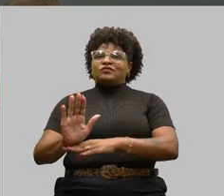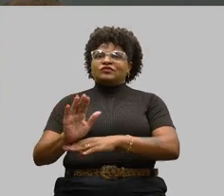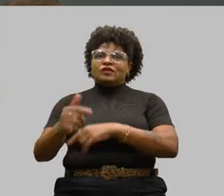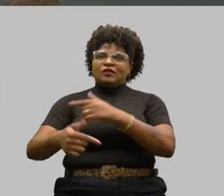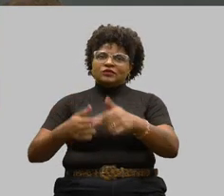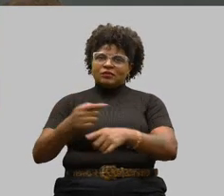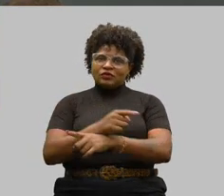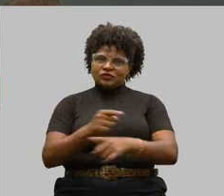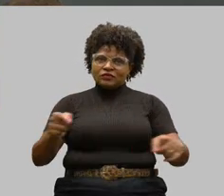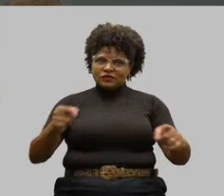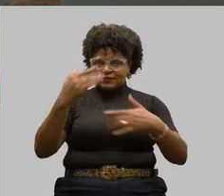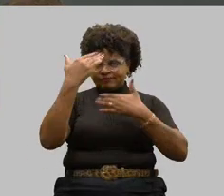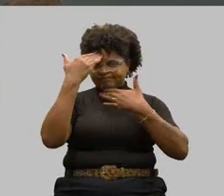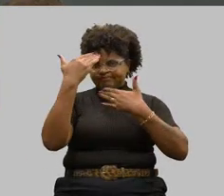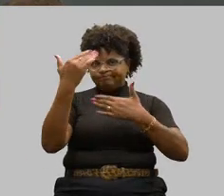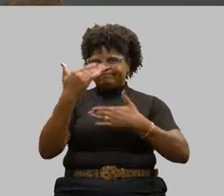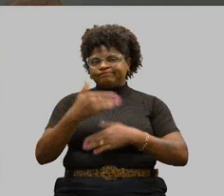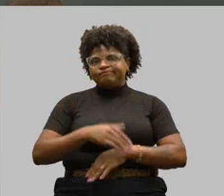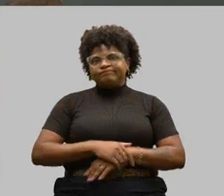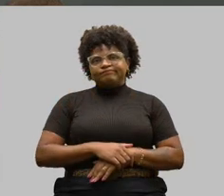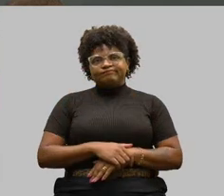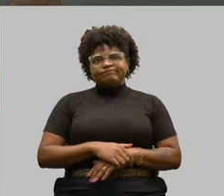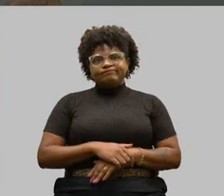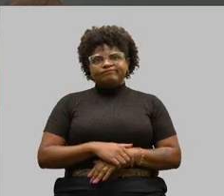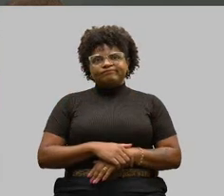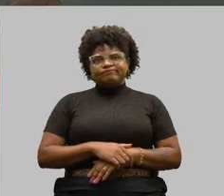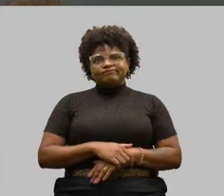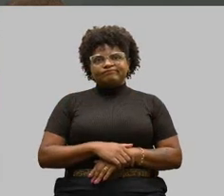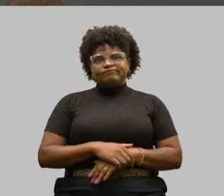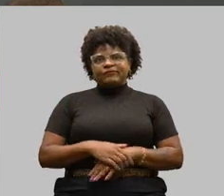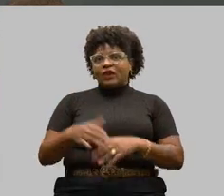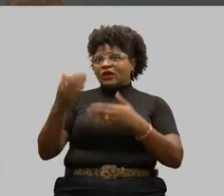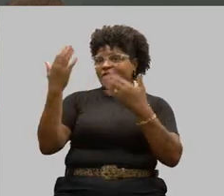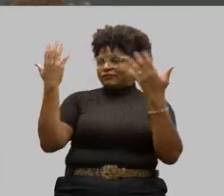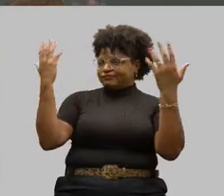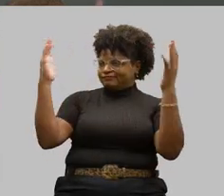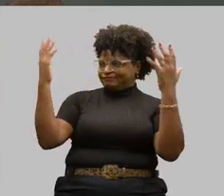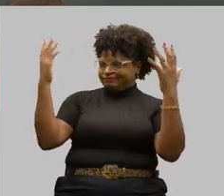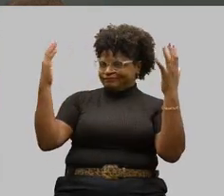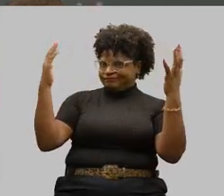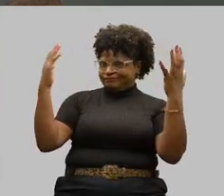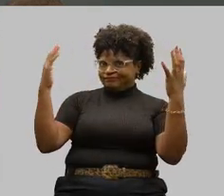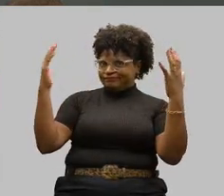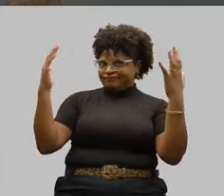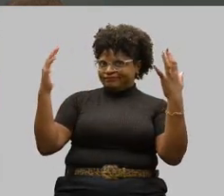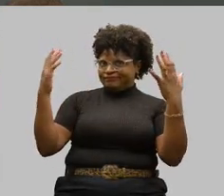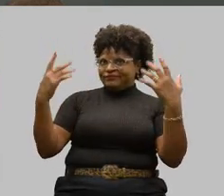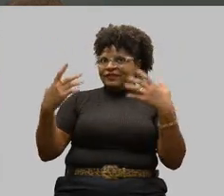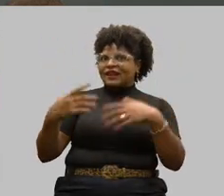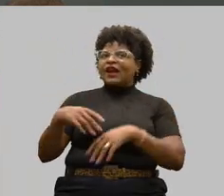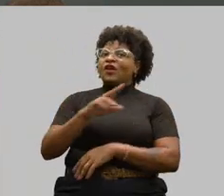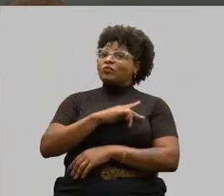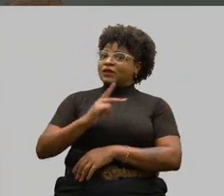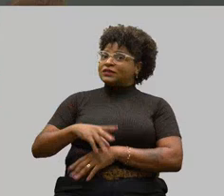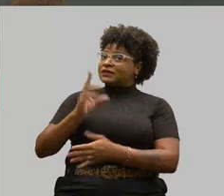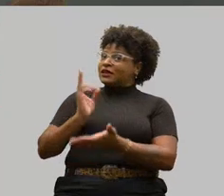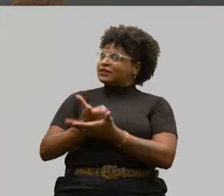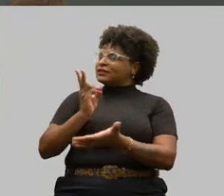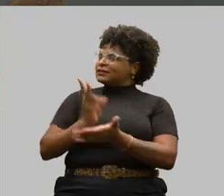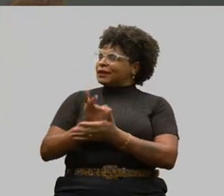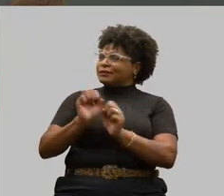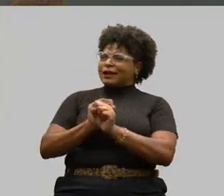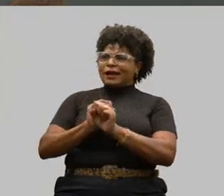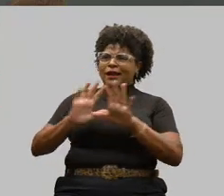vossas excelências Muito obrigado muito obrigado Doutor Luiz Renato Parabéns sempre esclarecedoras viu pela ordem